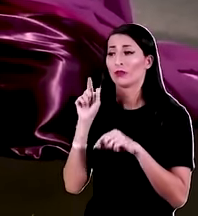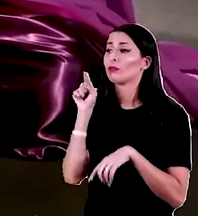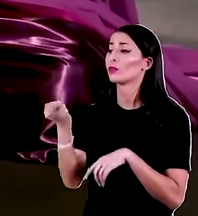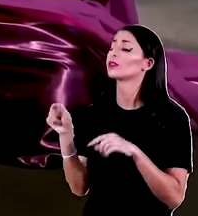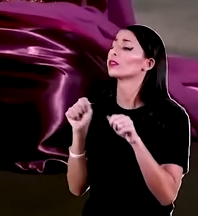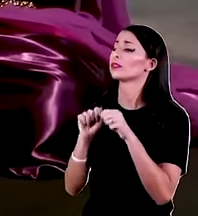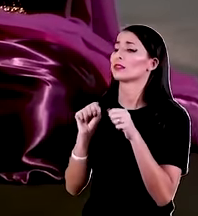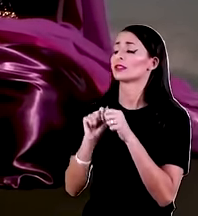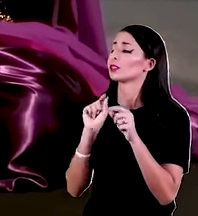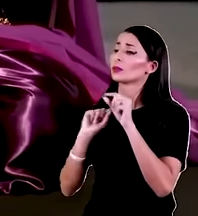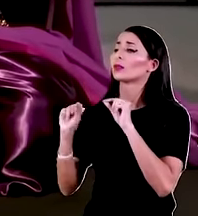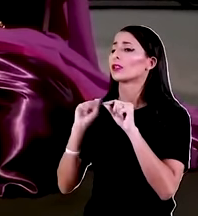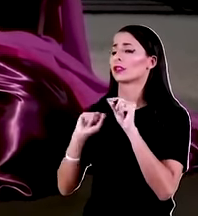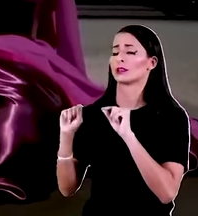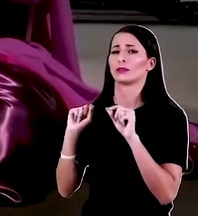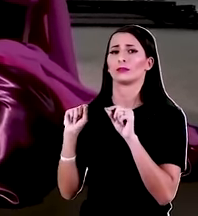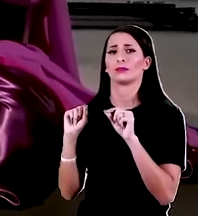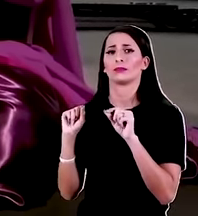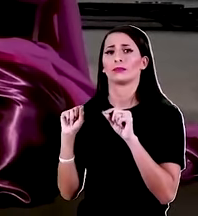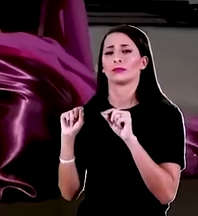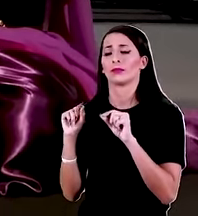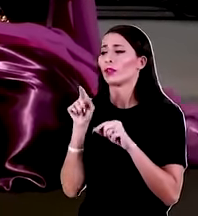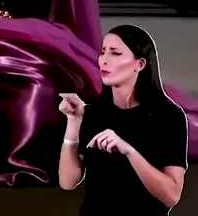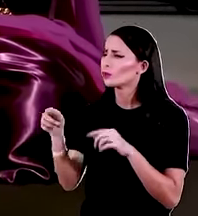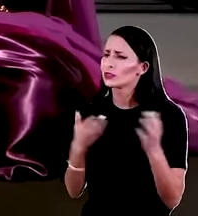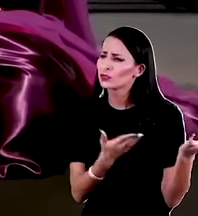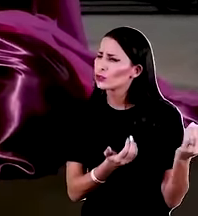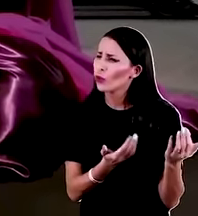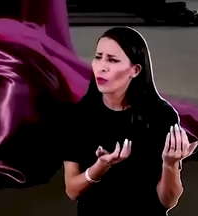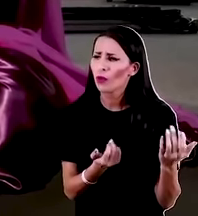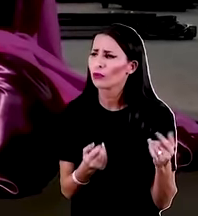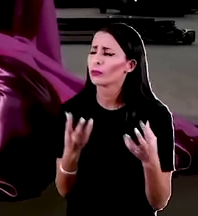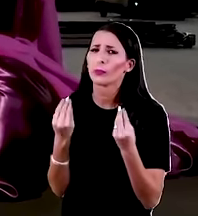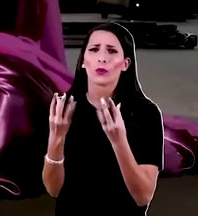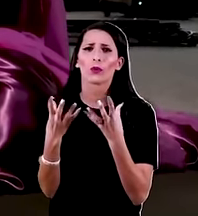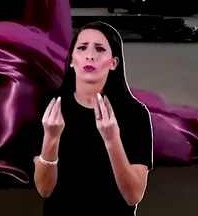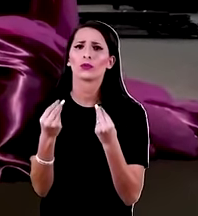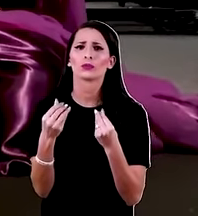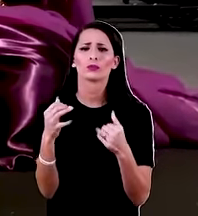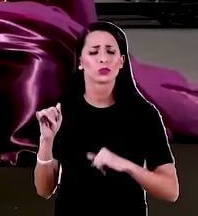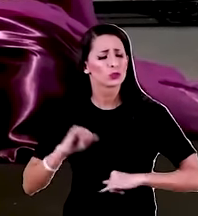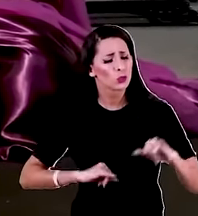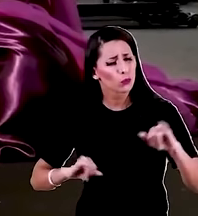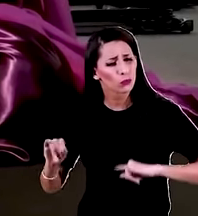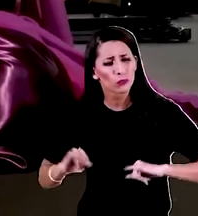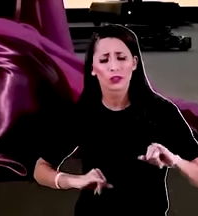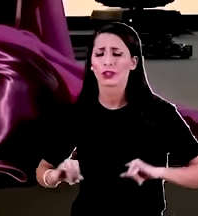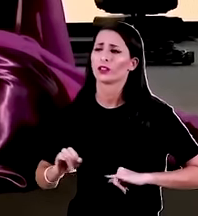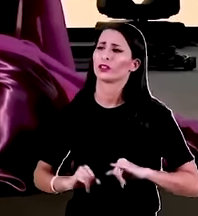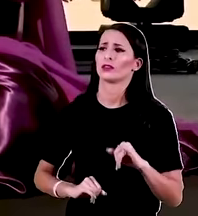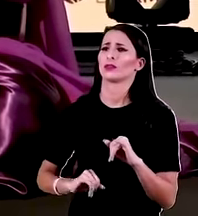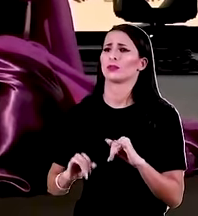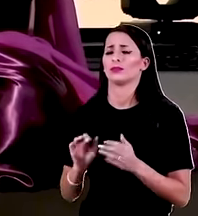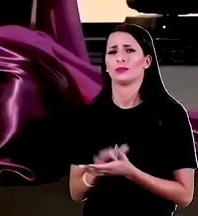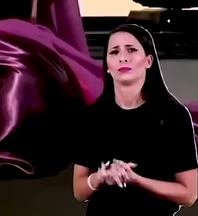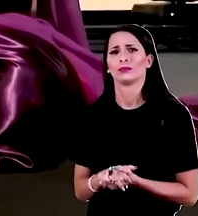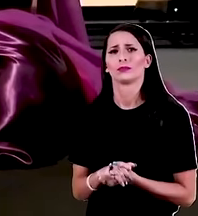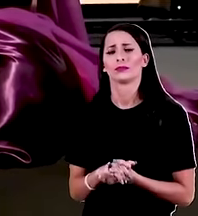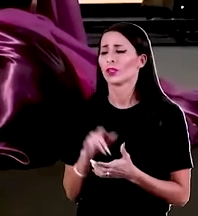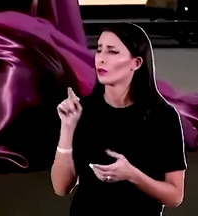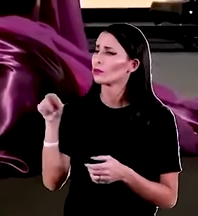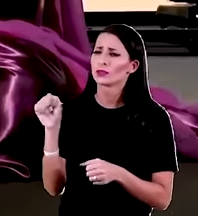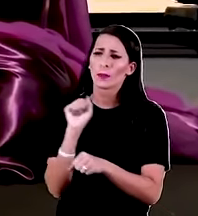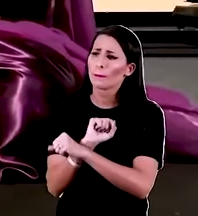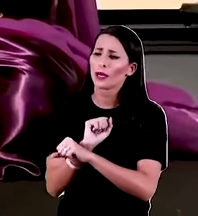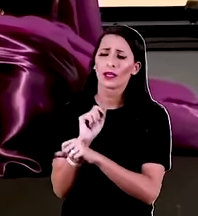fazer? Você é jovem demais, está sofrendo tanto com isso. Você não pode